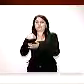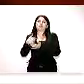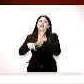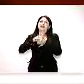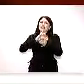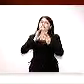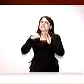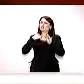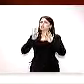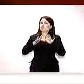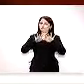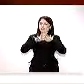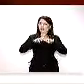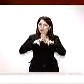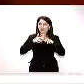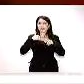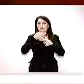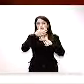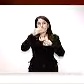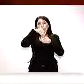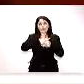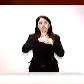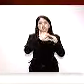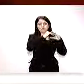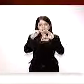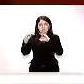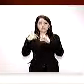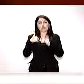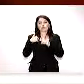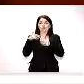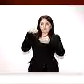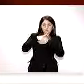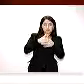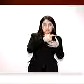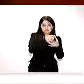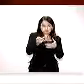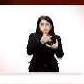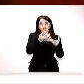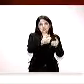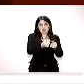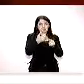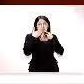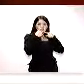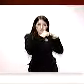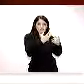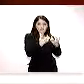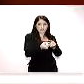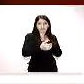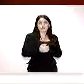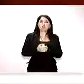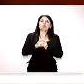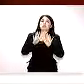previamente disponibilizados em preliminar pressupostos em termos voto pelo conhecimento conhecidos no mérito as razões